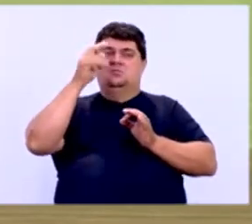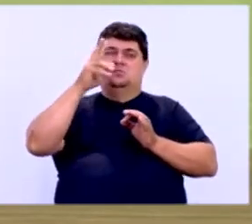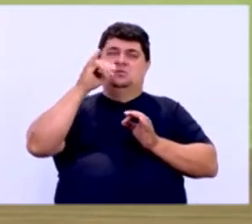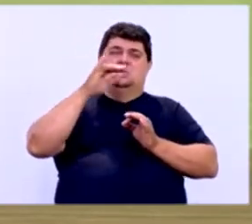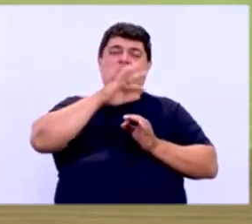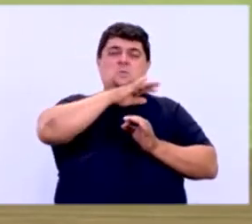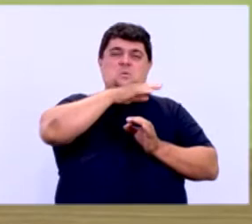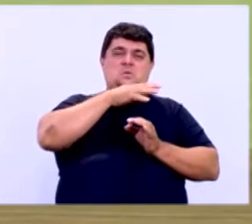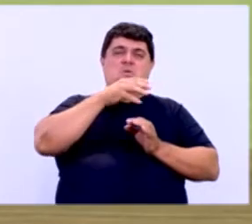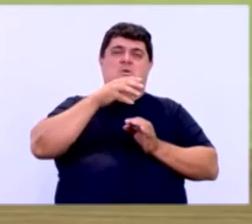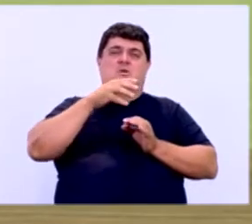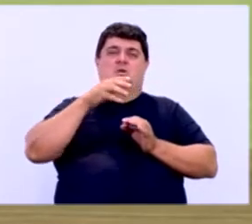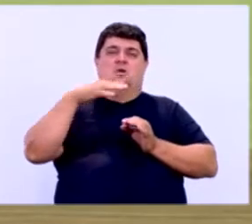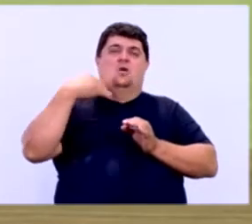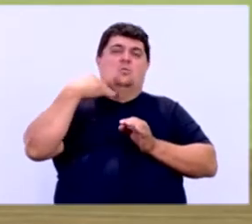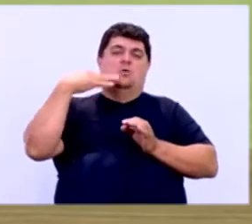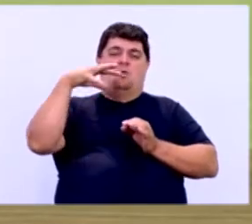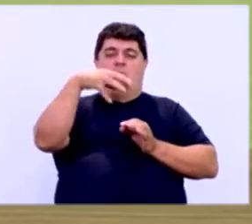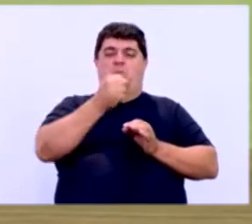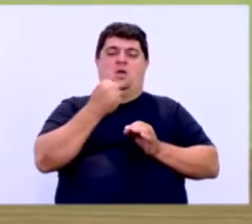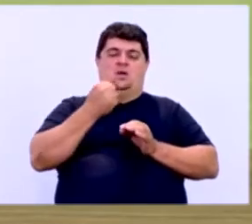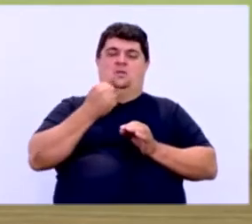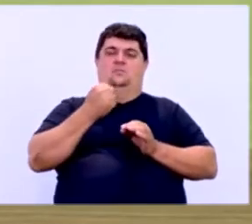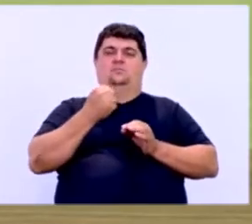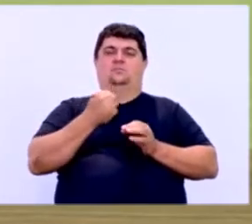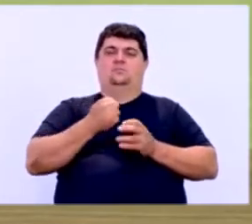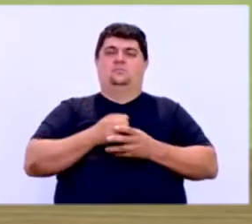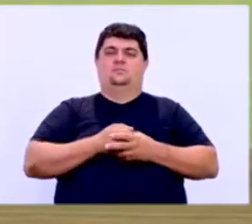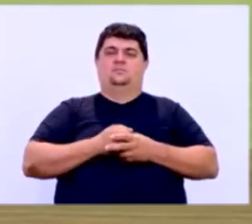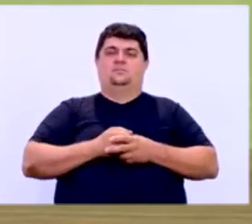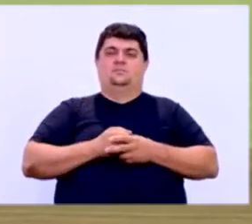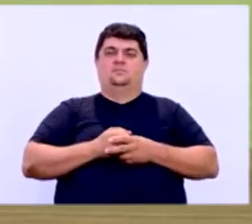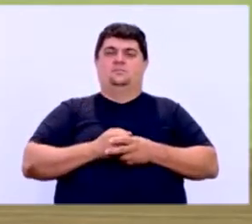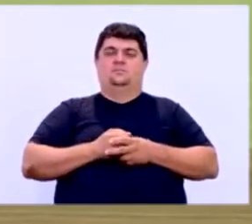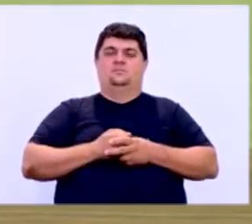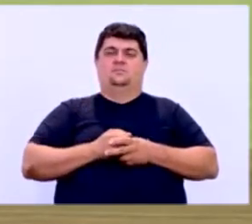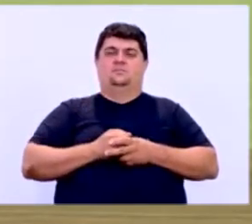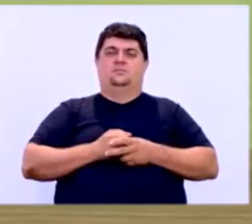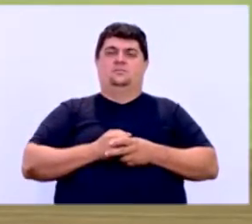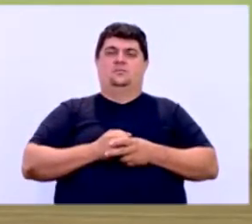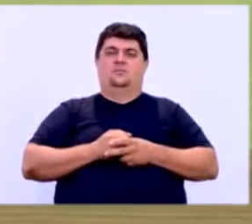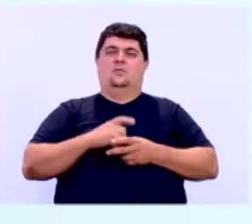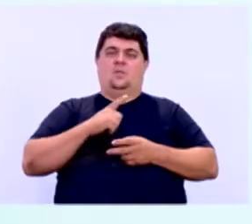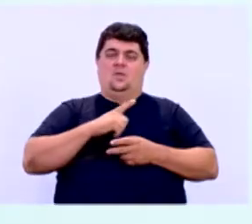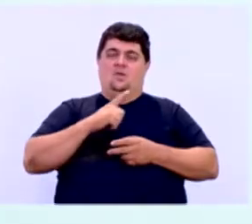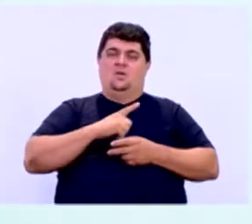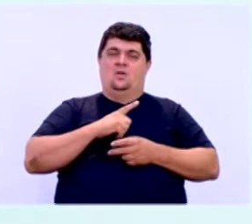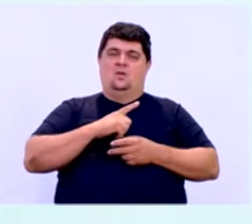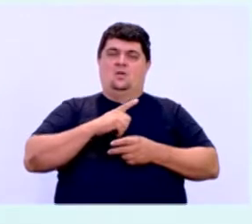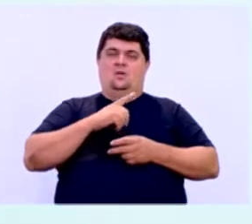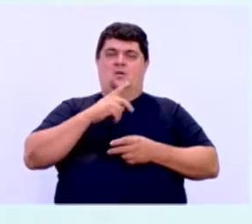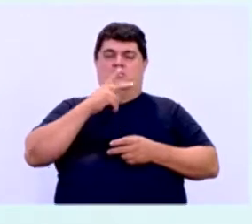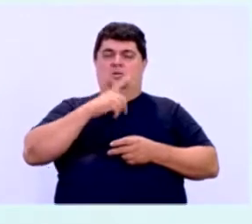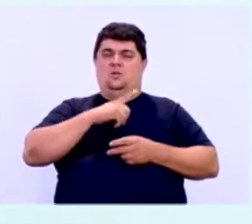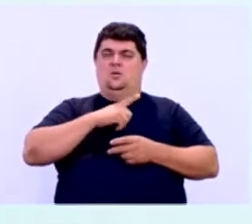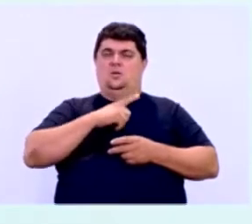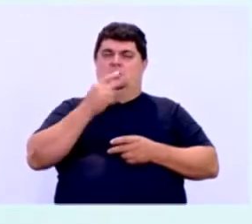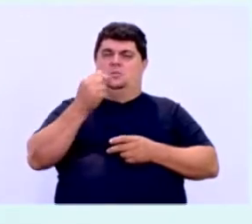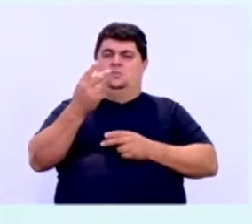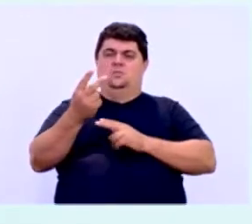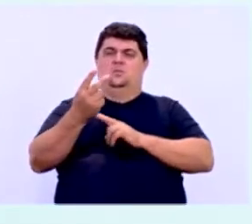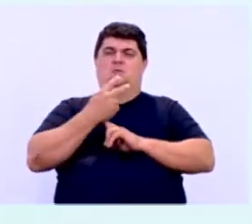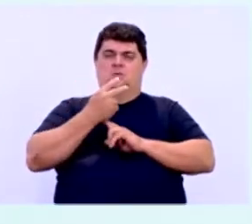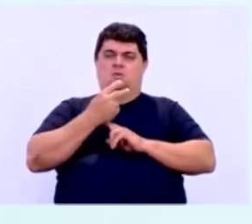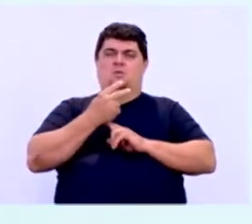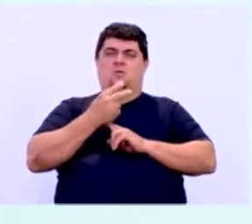às vezes o banco pode até chegar a tomar a propriedade. Isso mesmo. Isso, aparentemente, você pega um investimento, um empréstimo,